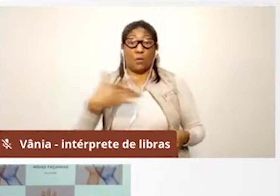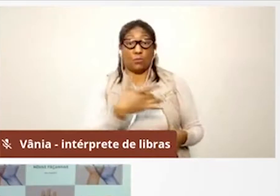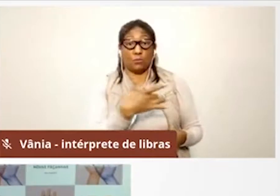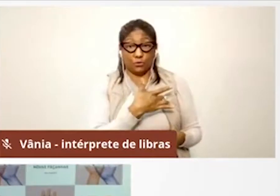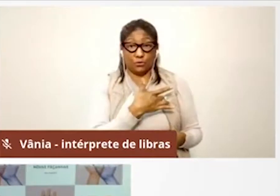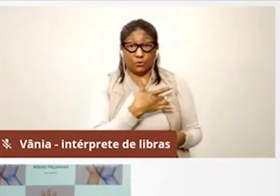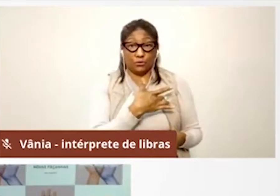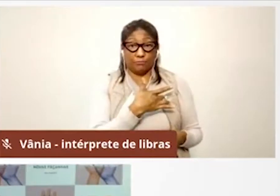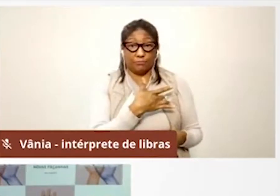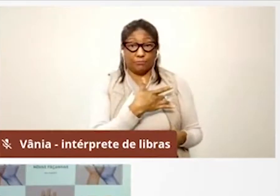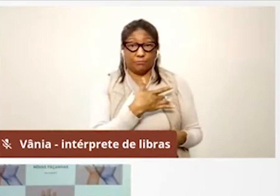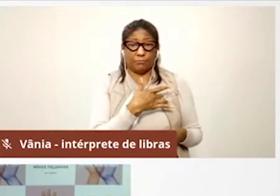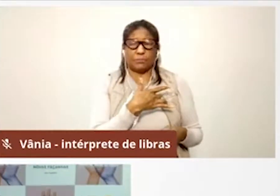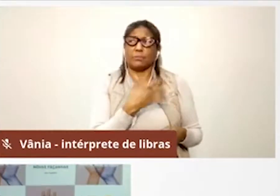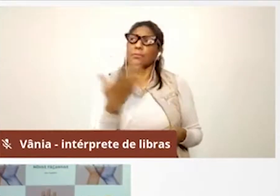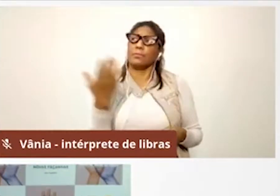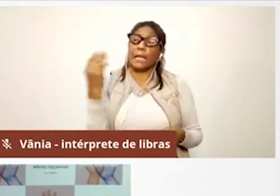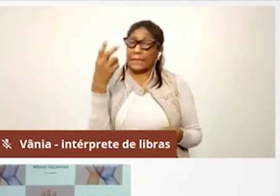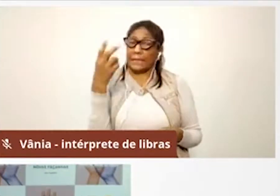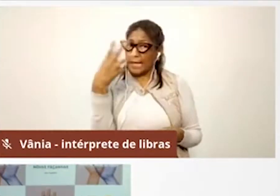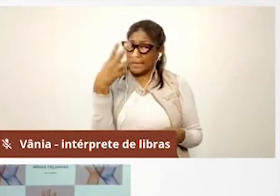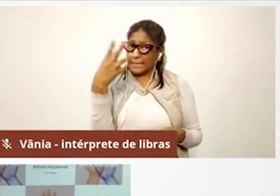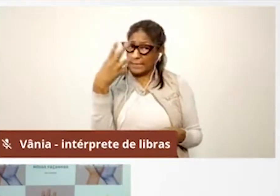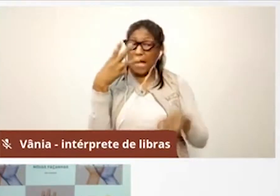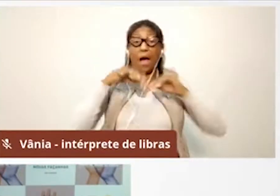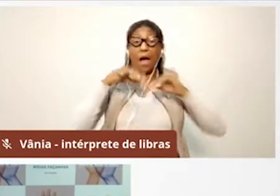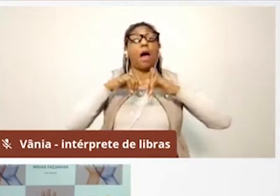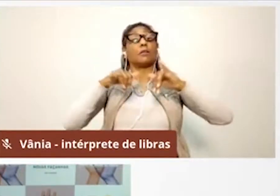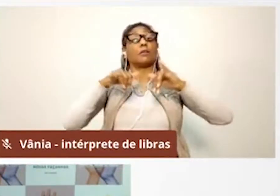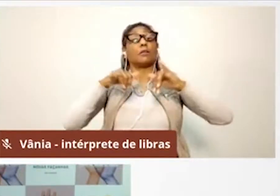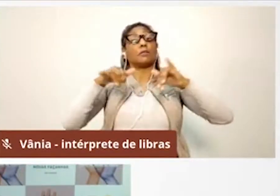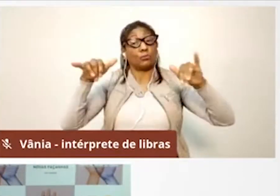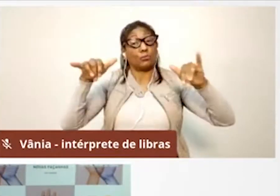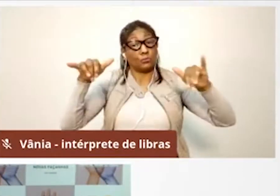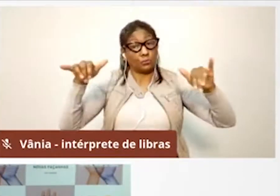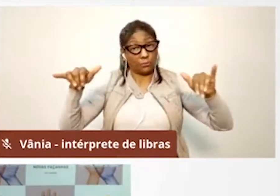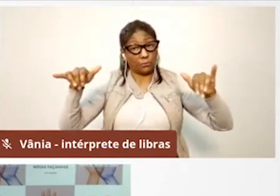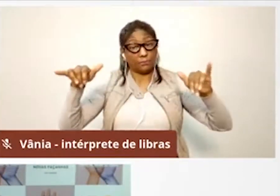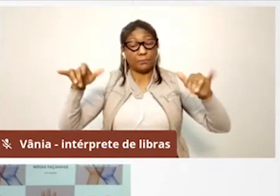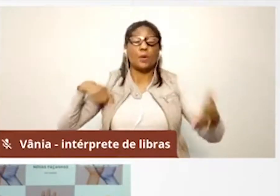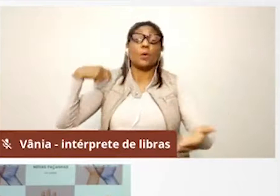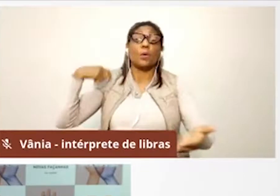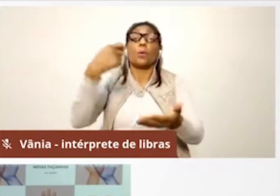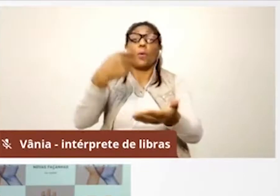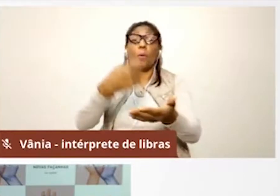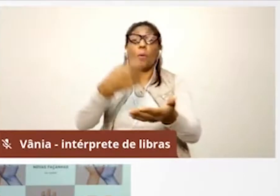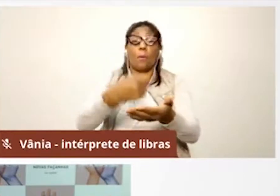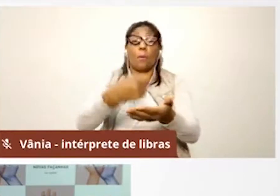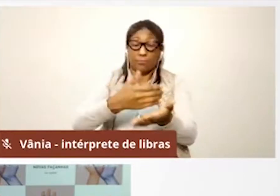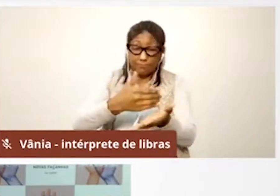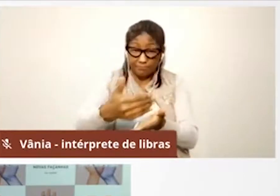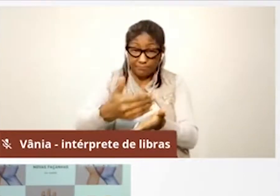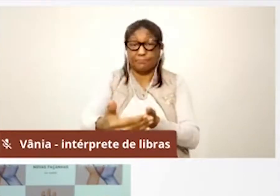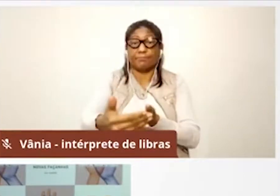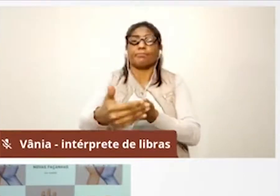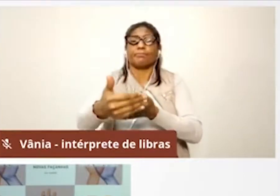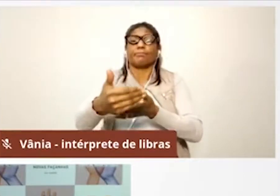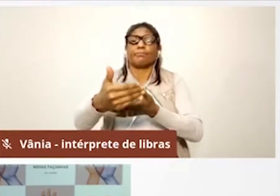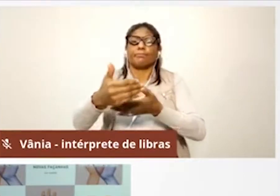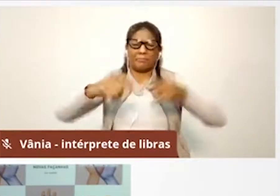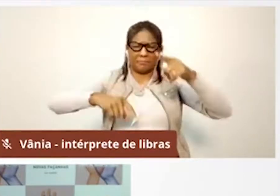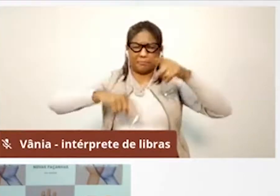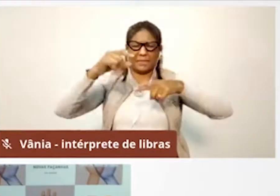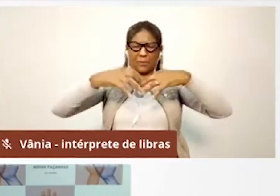terça-feira, anunciou que na compra que está fazendo de extratores junto aos kits de extração.